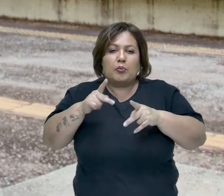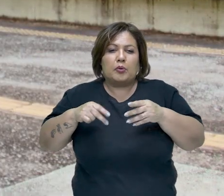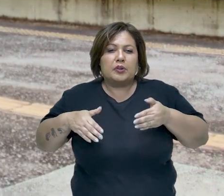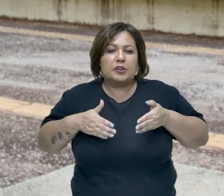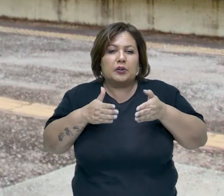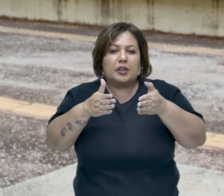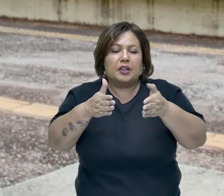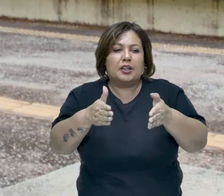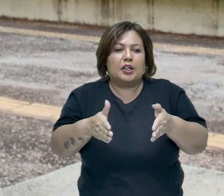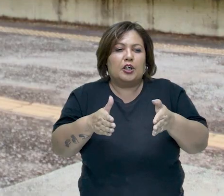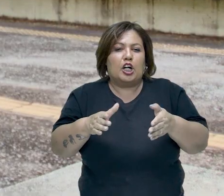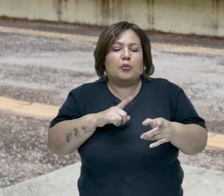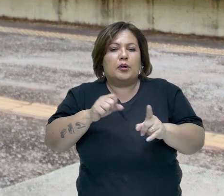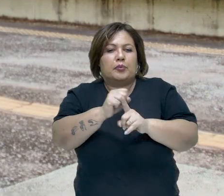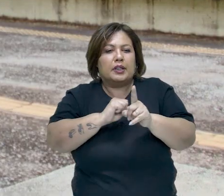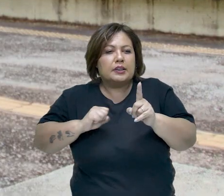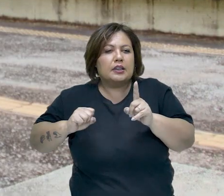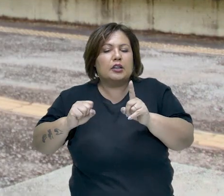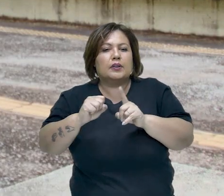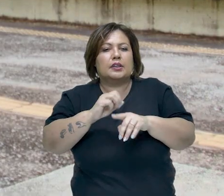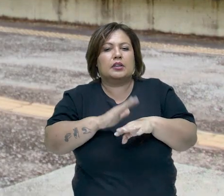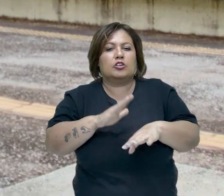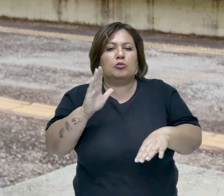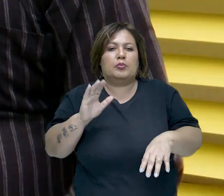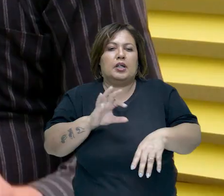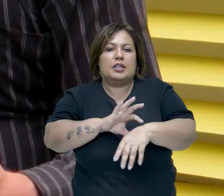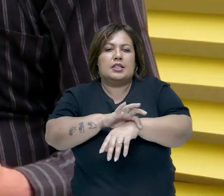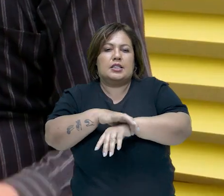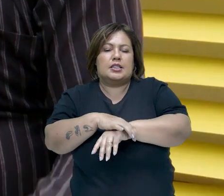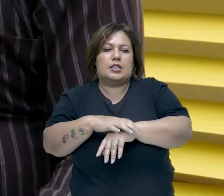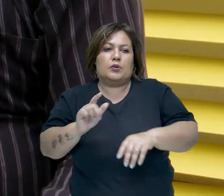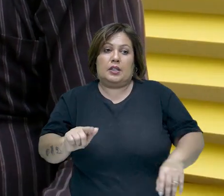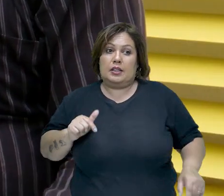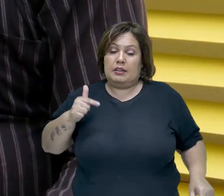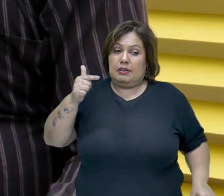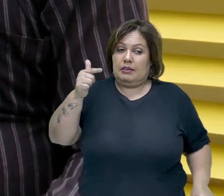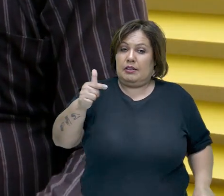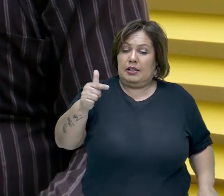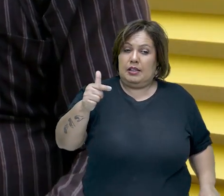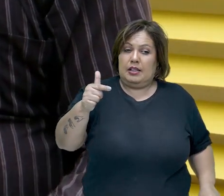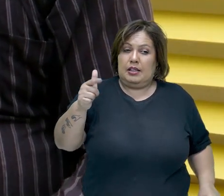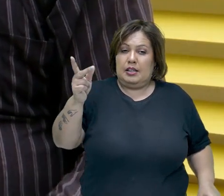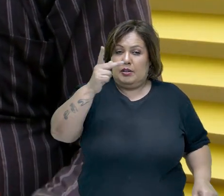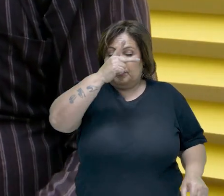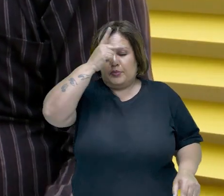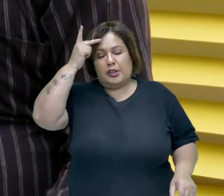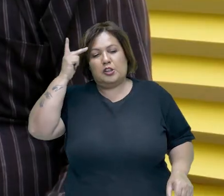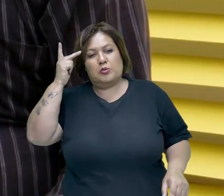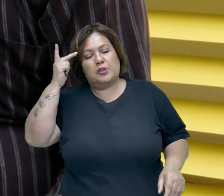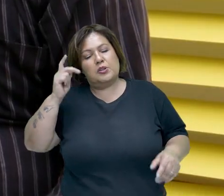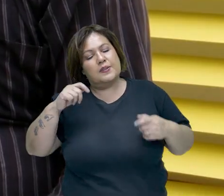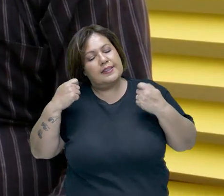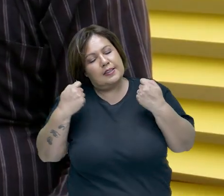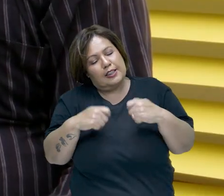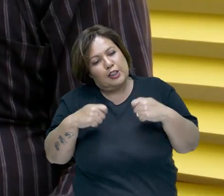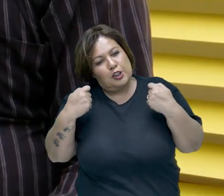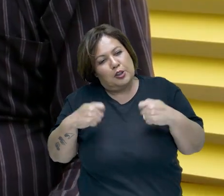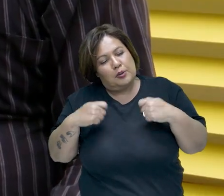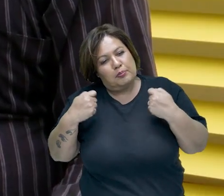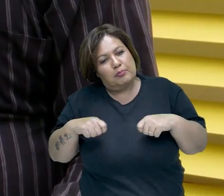o caminho para se ter uma sociedade mais segura? Dar a arma para quem de fato